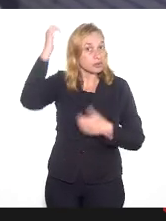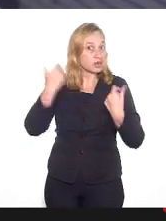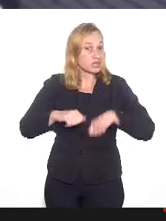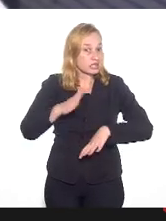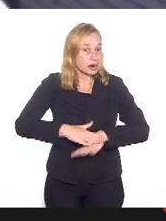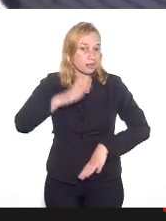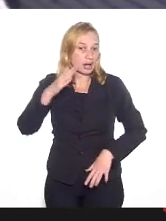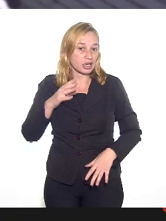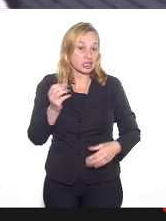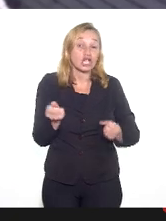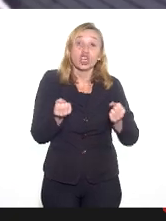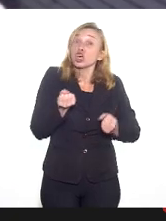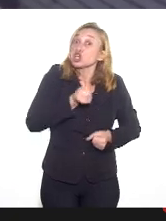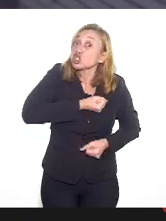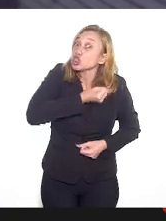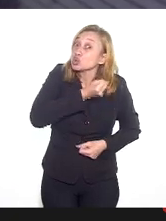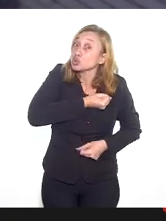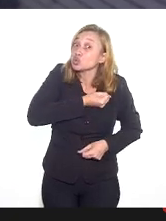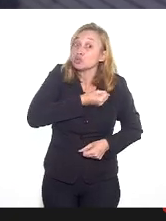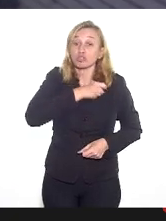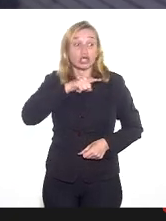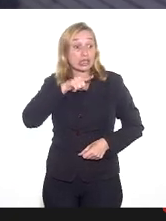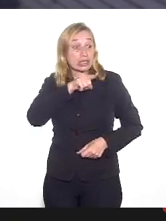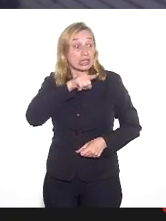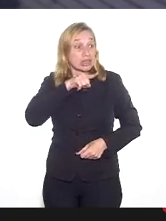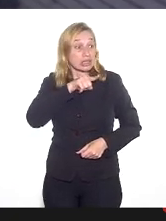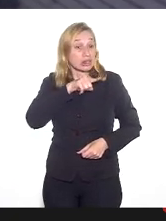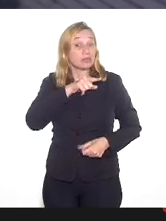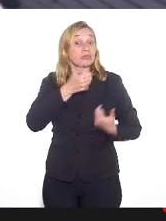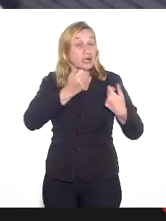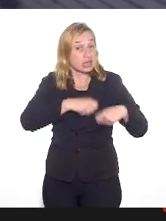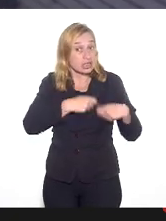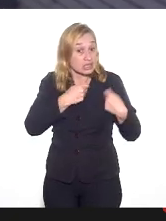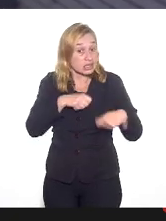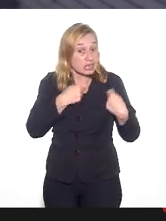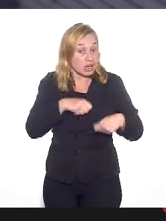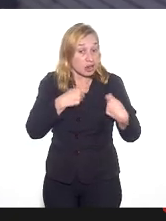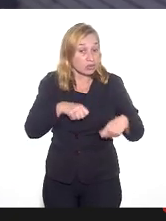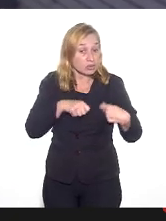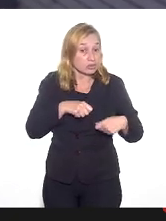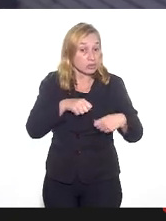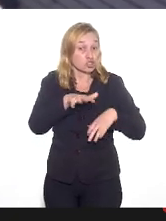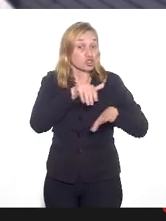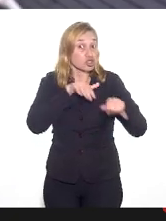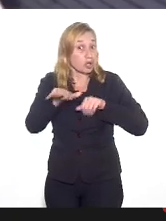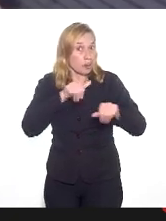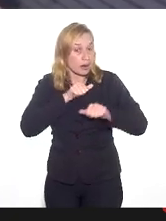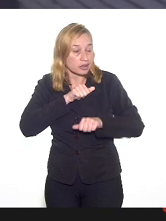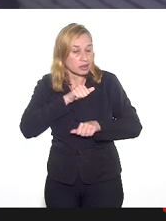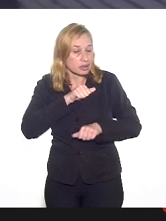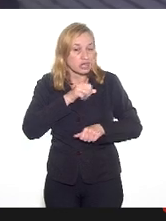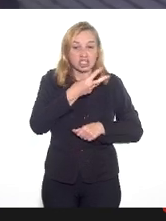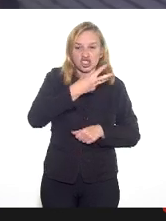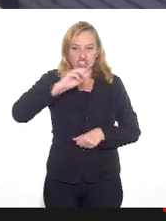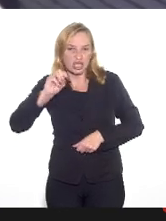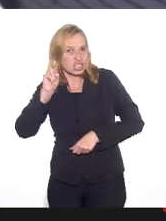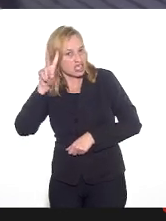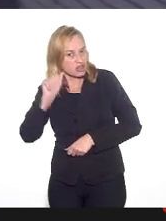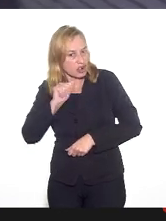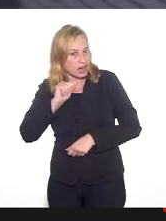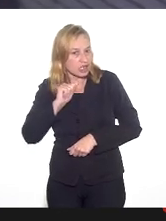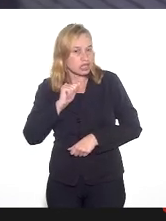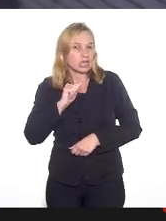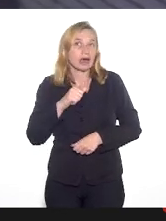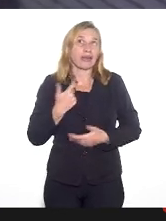que número desses especialistas que a gente vai precisar convocar. A gente, as 300 vagas, a gente não